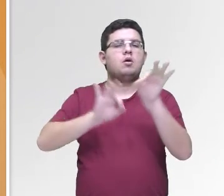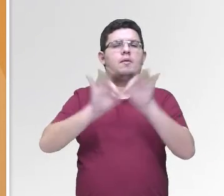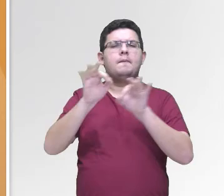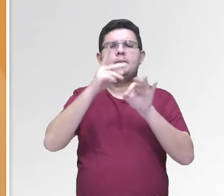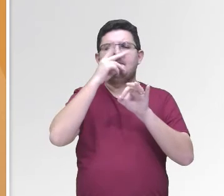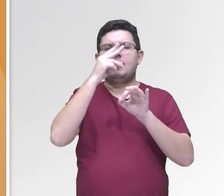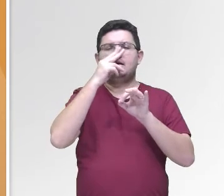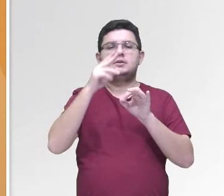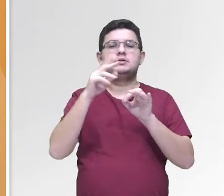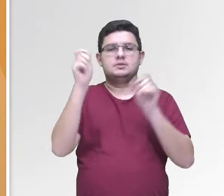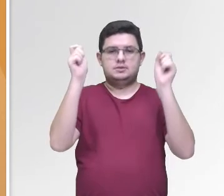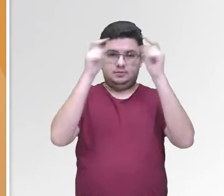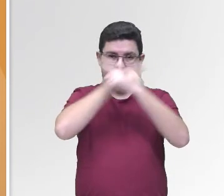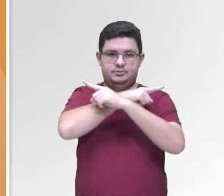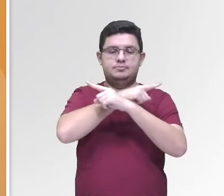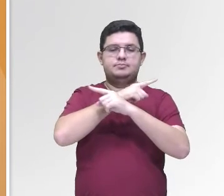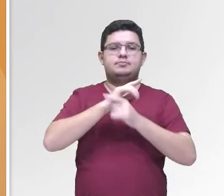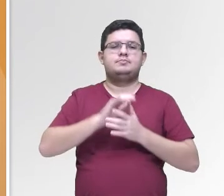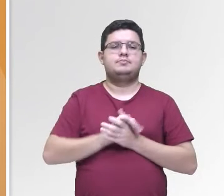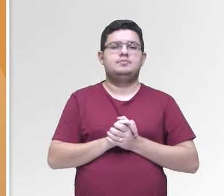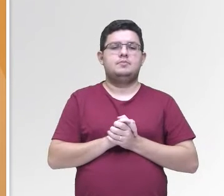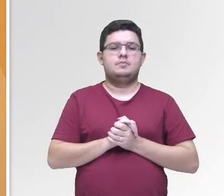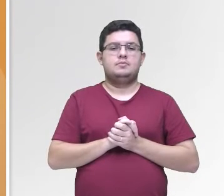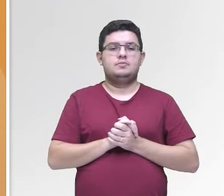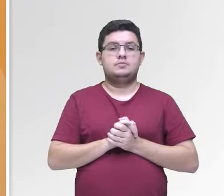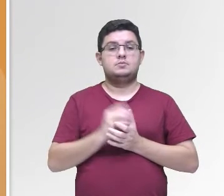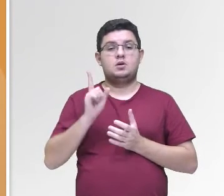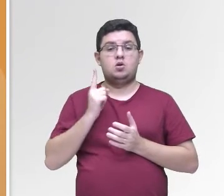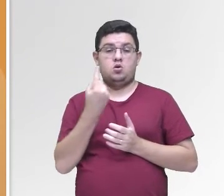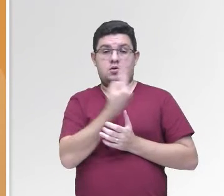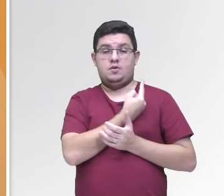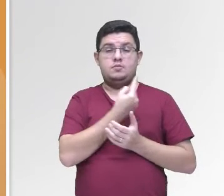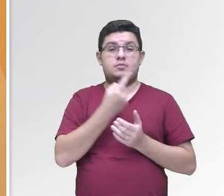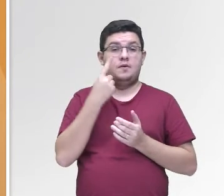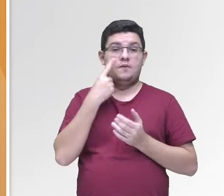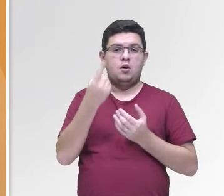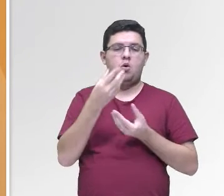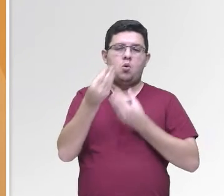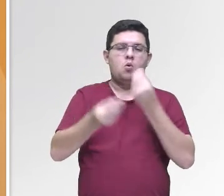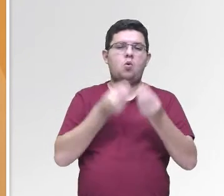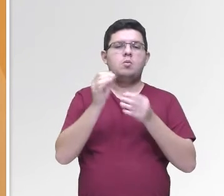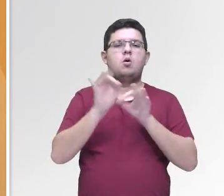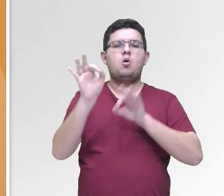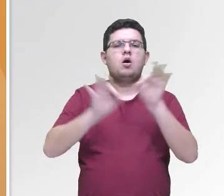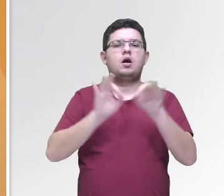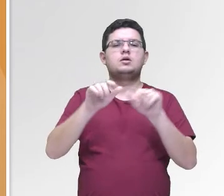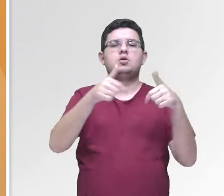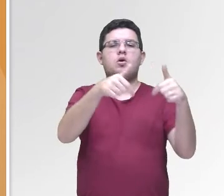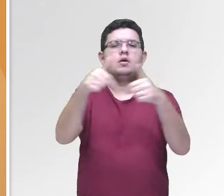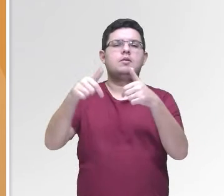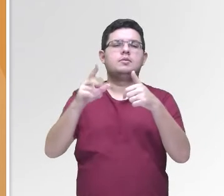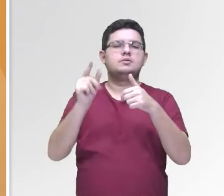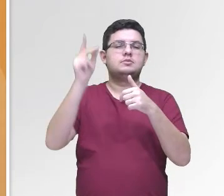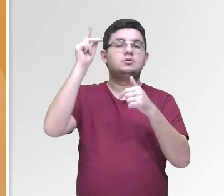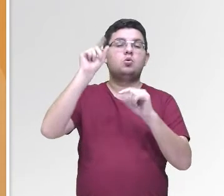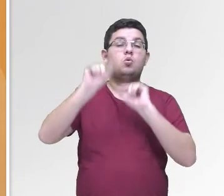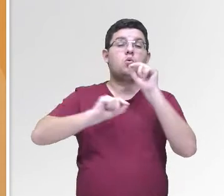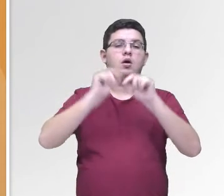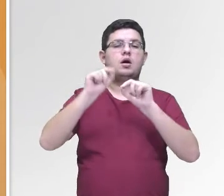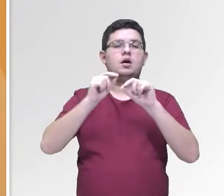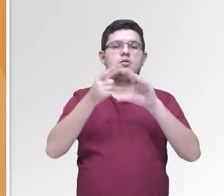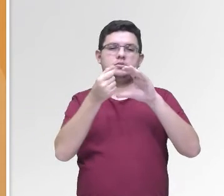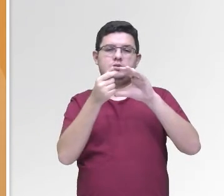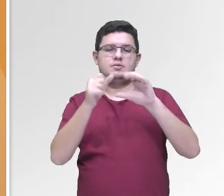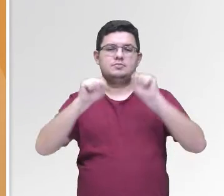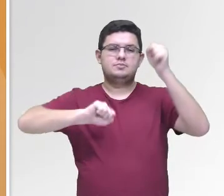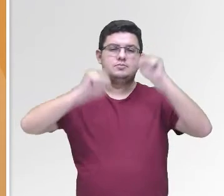pouco complexa, né? Então, para a gente verificar essa complexidade do trabalho na época do capitalismo industrial,